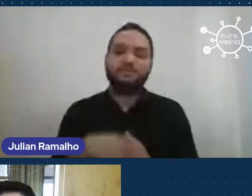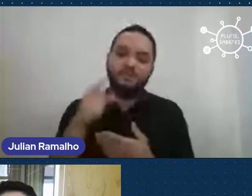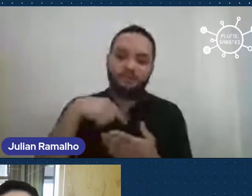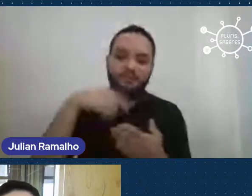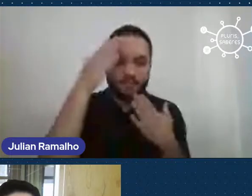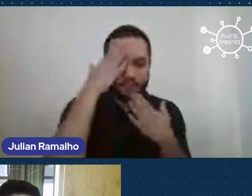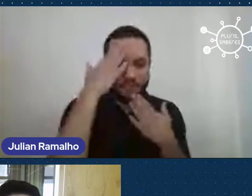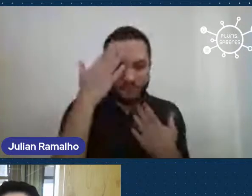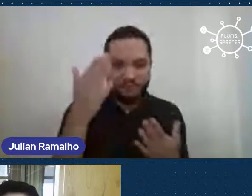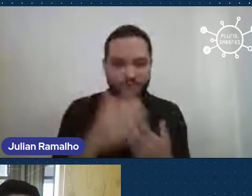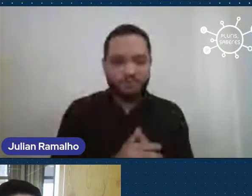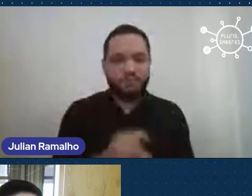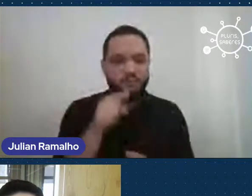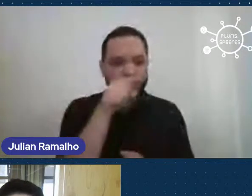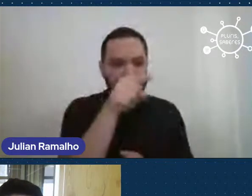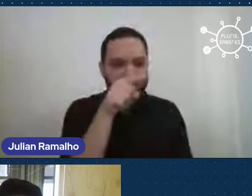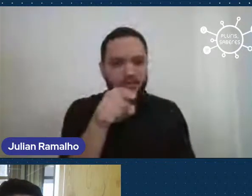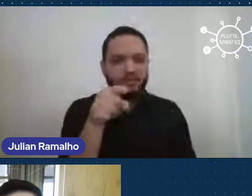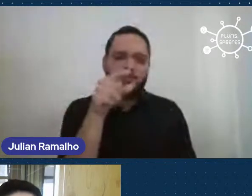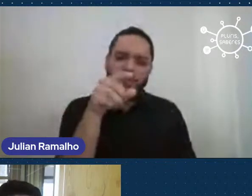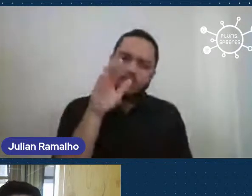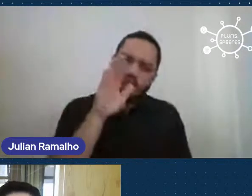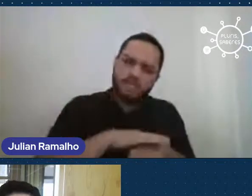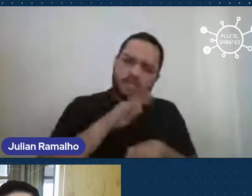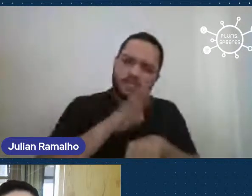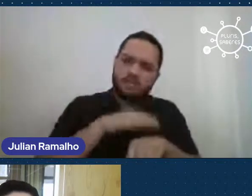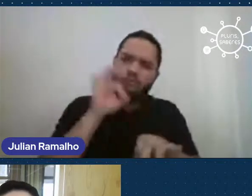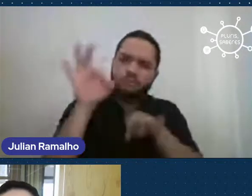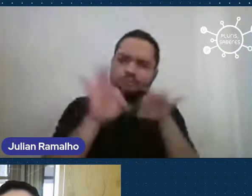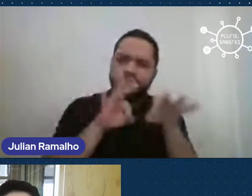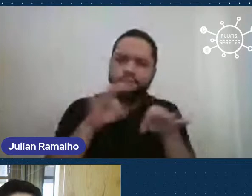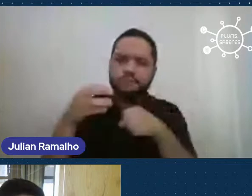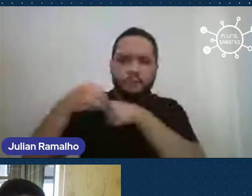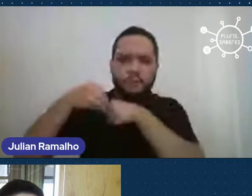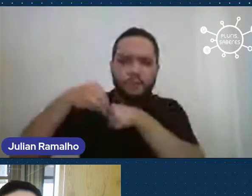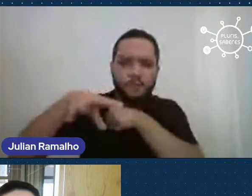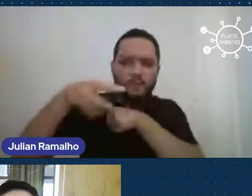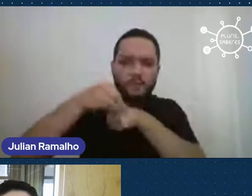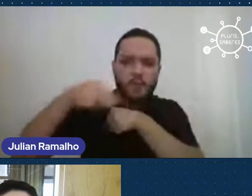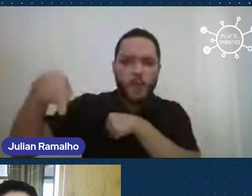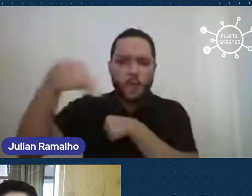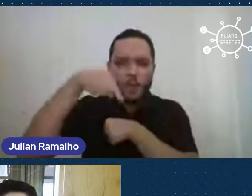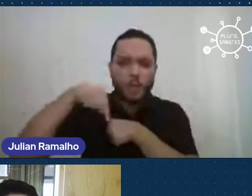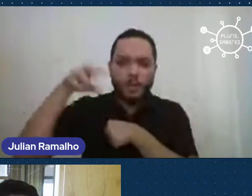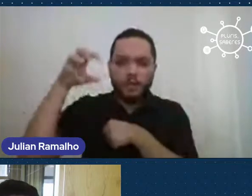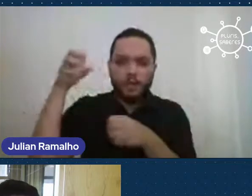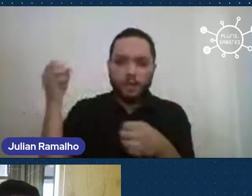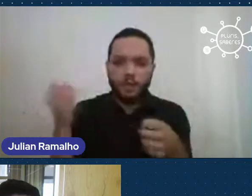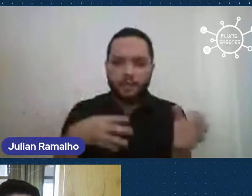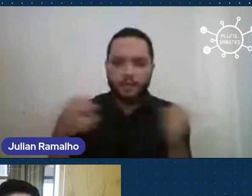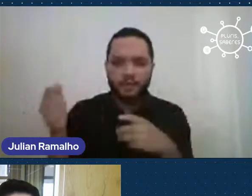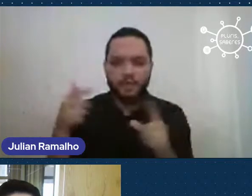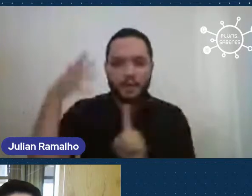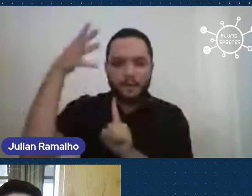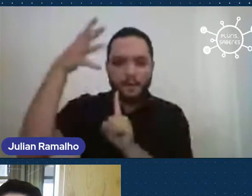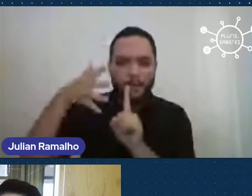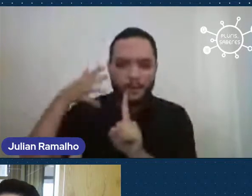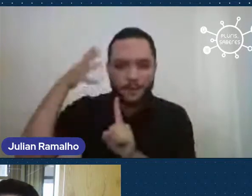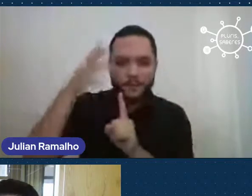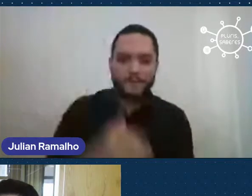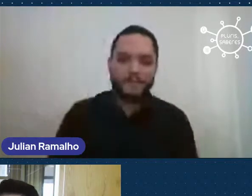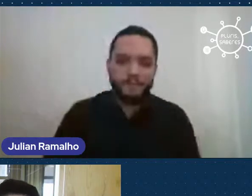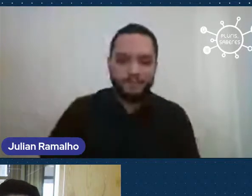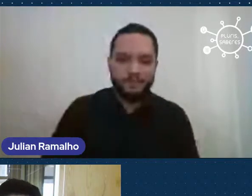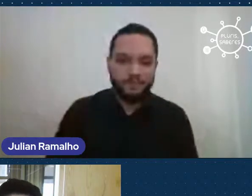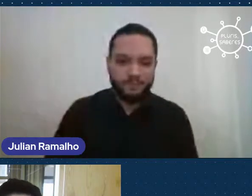seu cuidado em estar sempre inovando, estar sempre trazendo alguma novidade a cada palestra aqui para a semana. E aí,